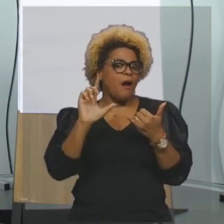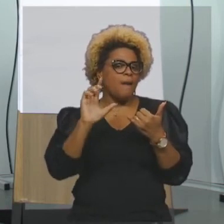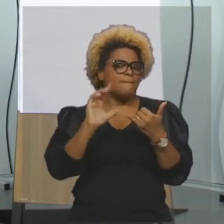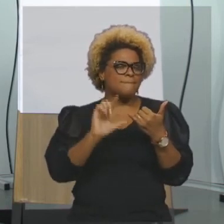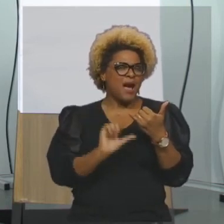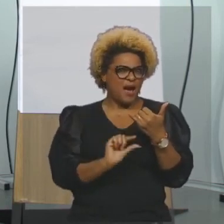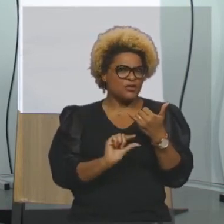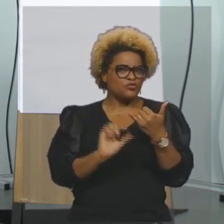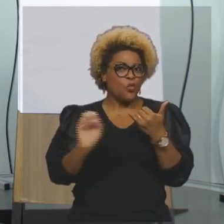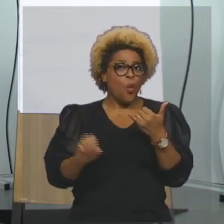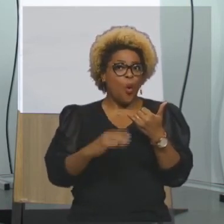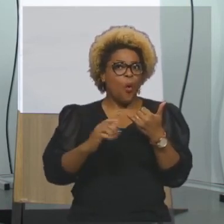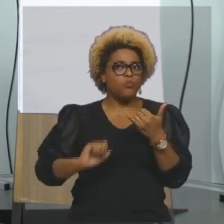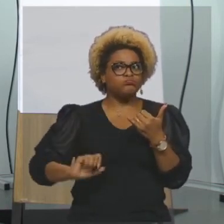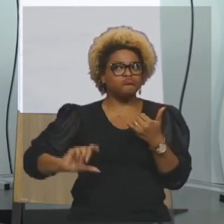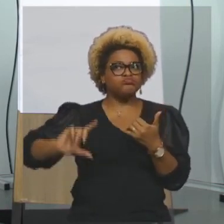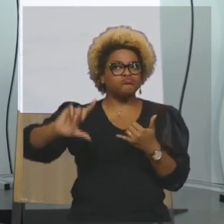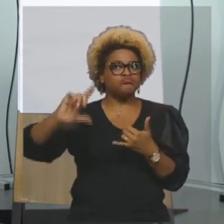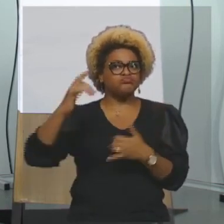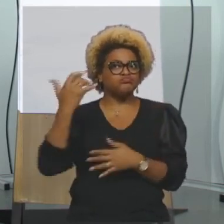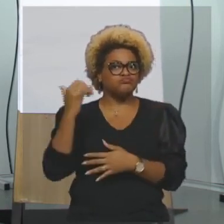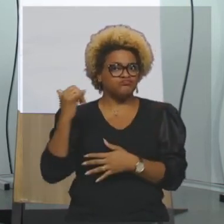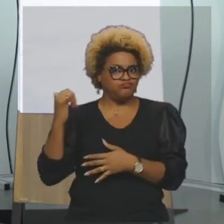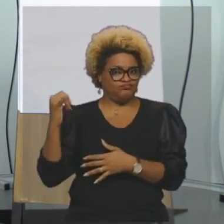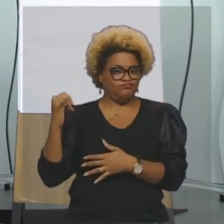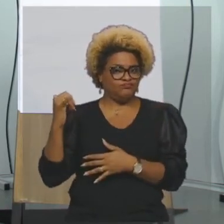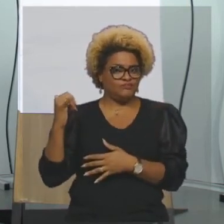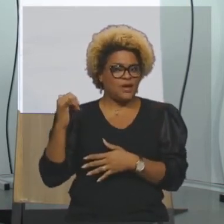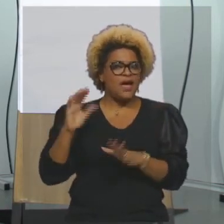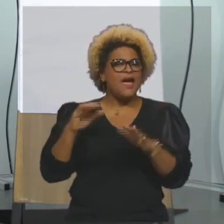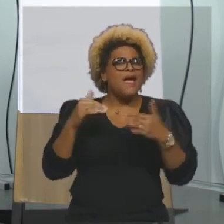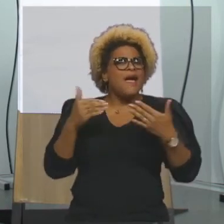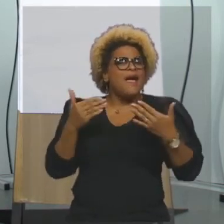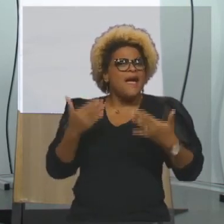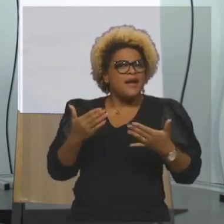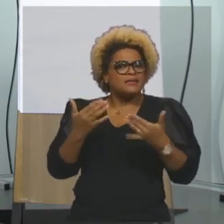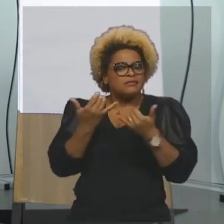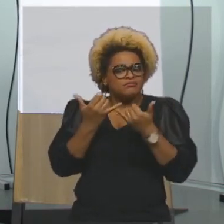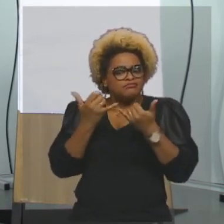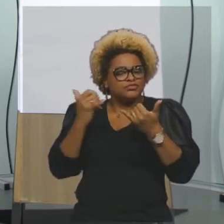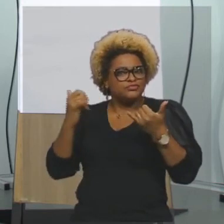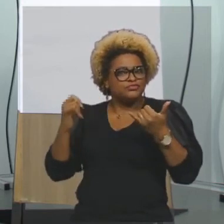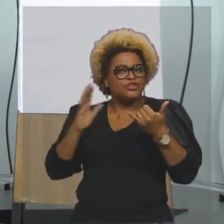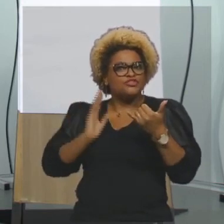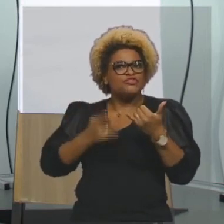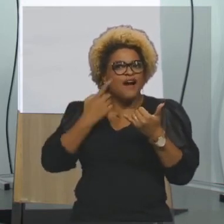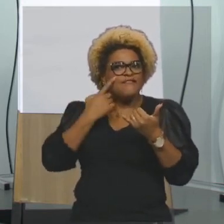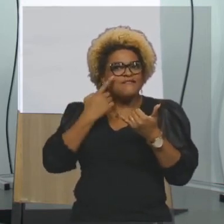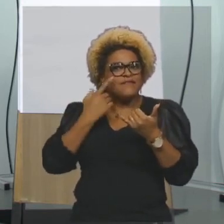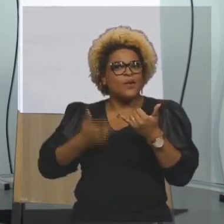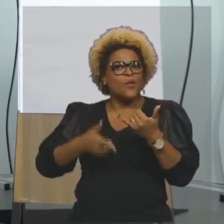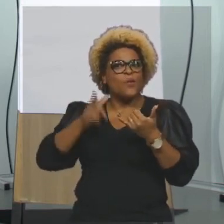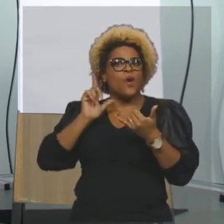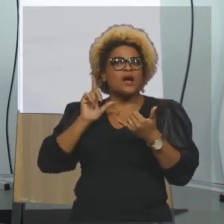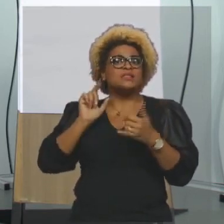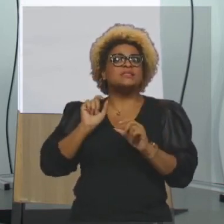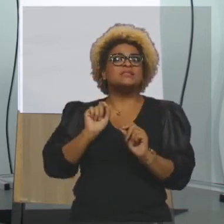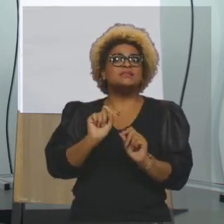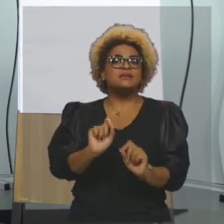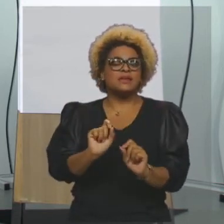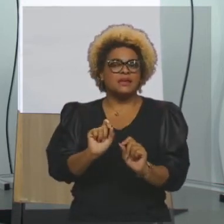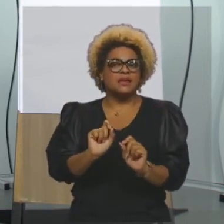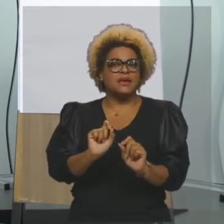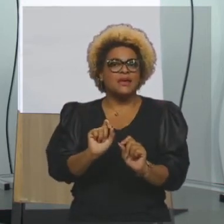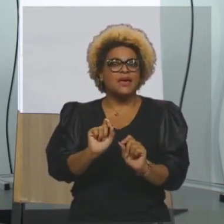aí, esse valor da corrente elétrica, a gente já viu em aulas anteriores, que é determinado através da aplicação da